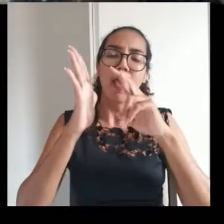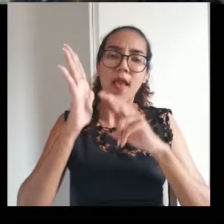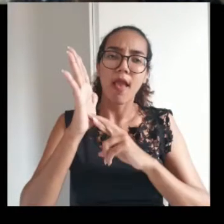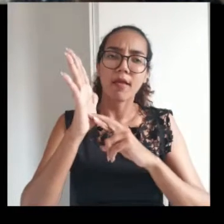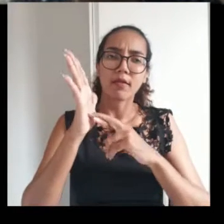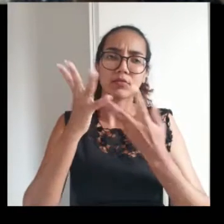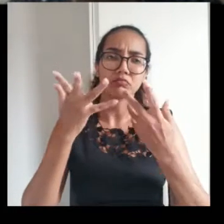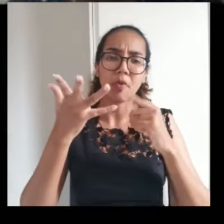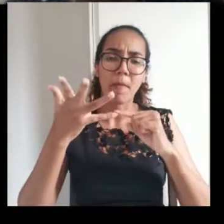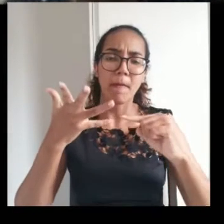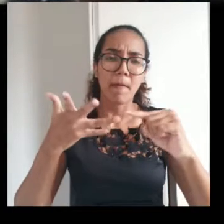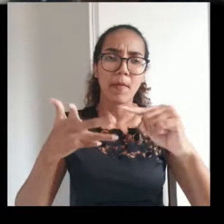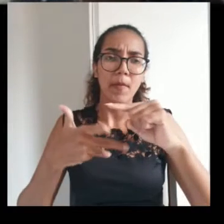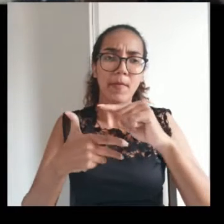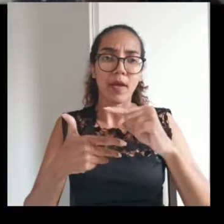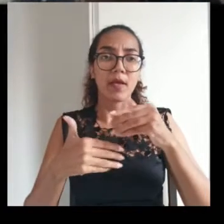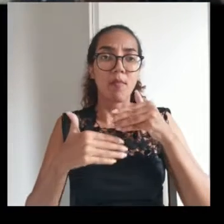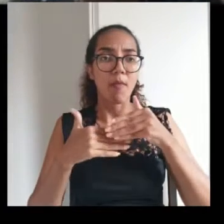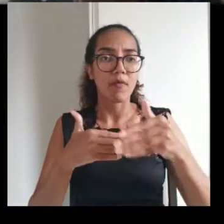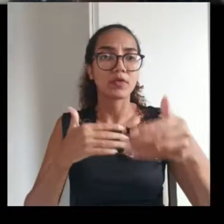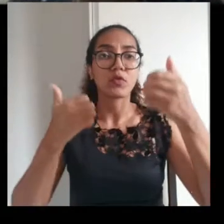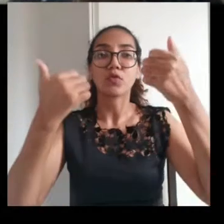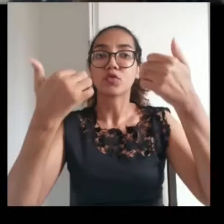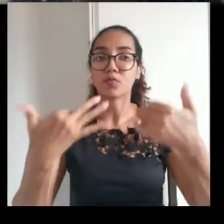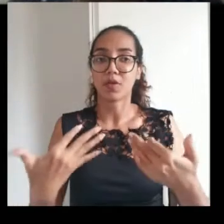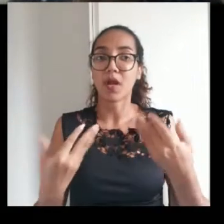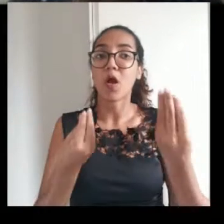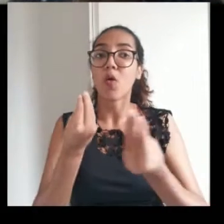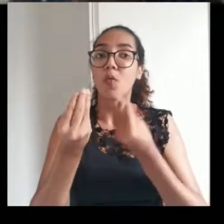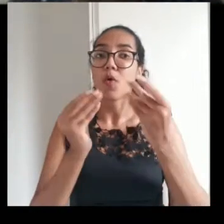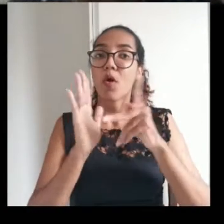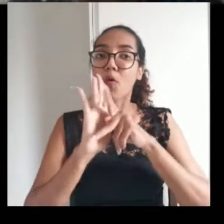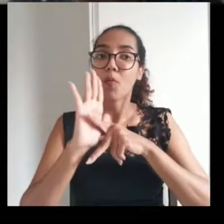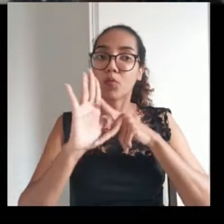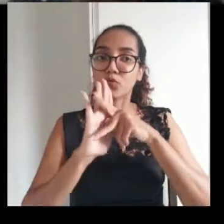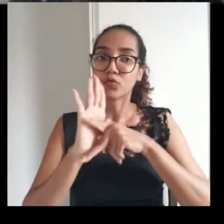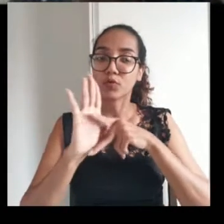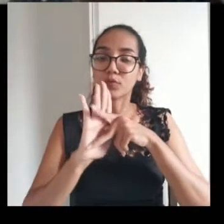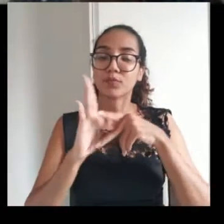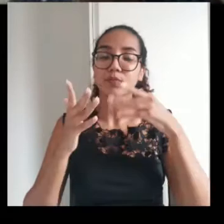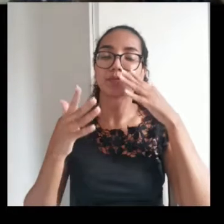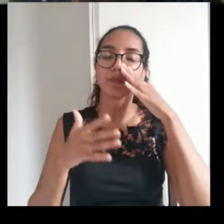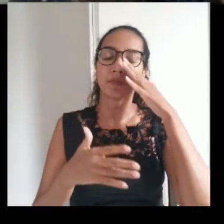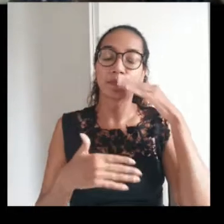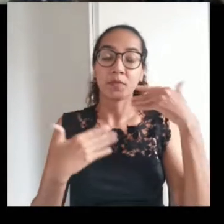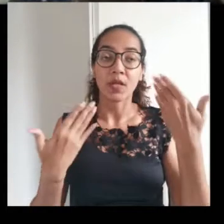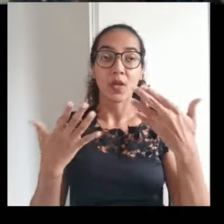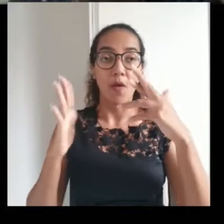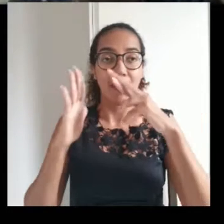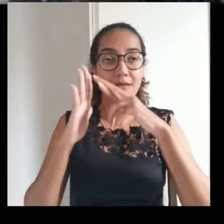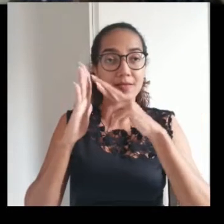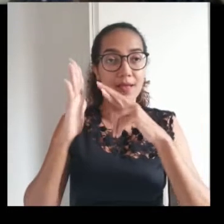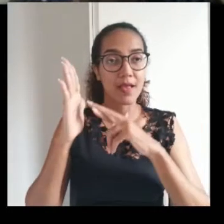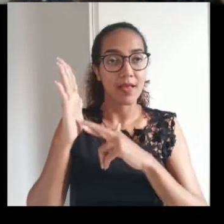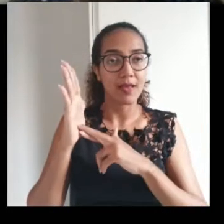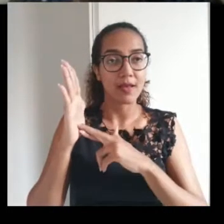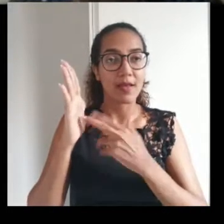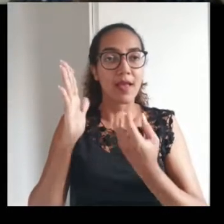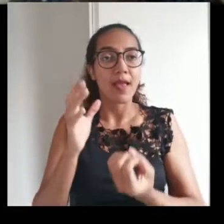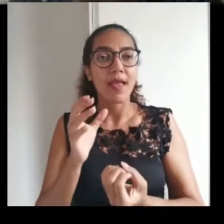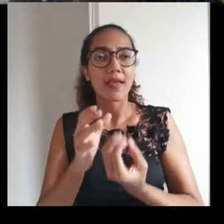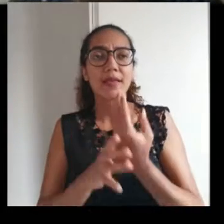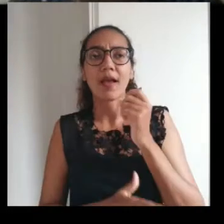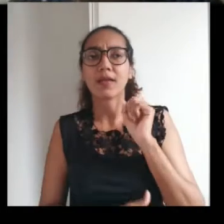como é que o projeto deve ser. E essas restrições, elas são estabelecidas, né, justamente visando alguma